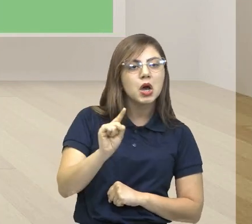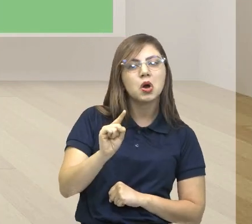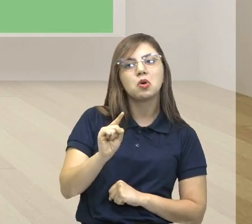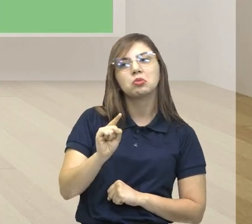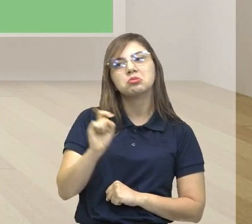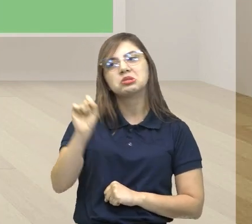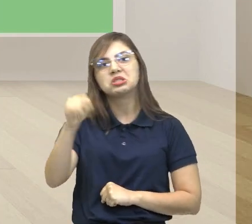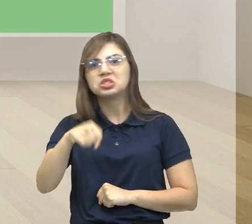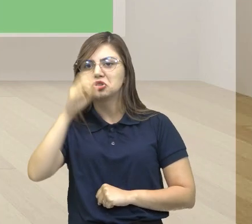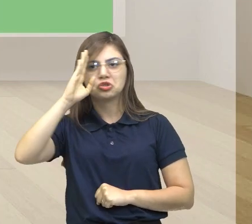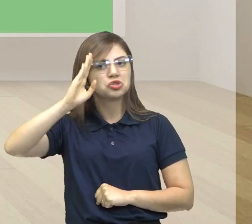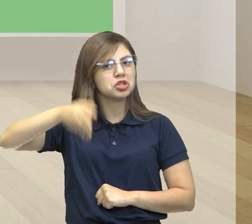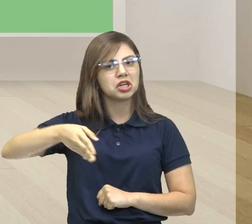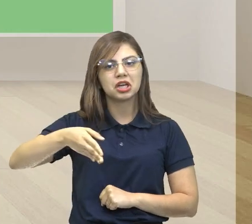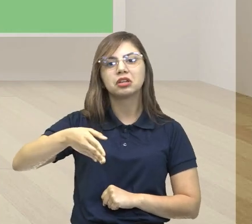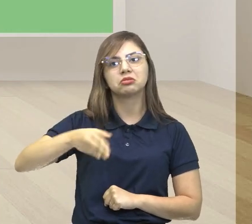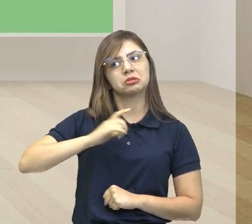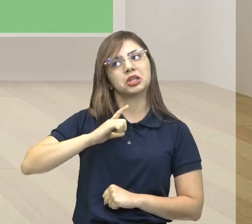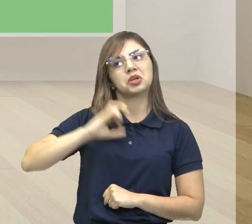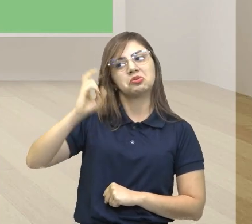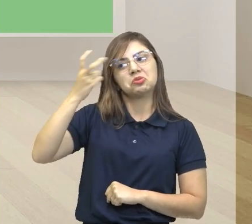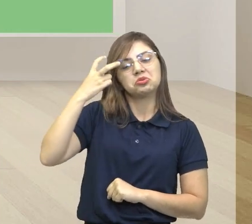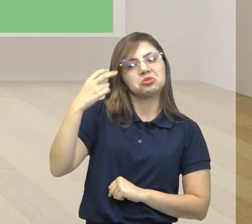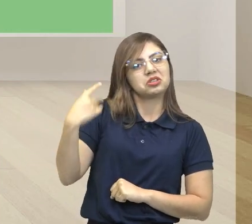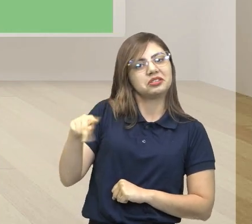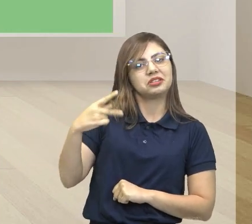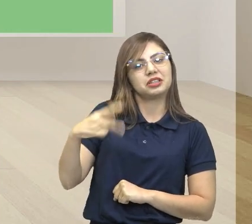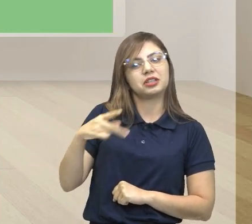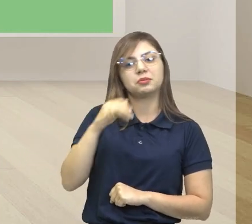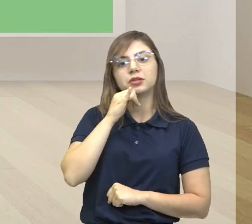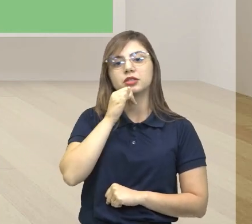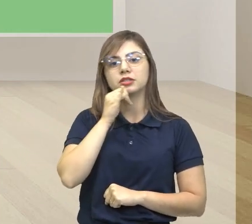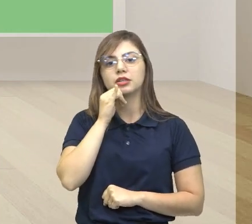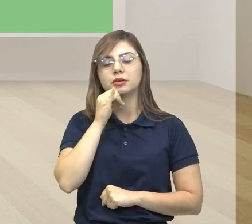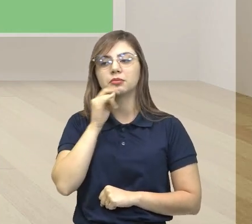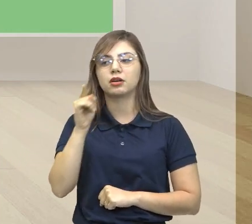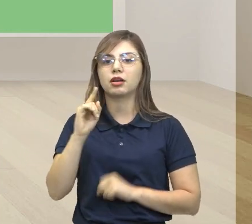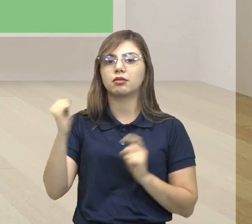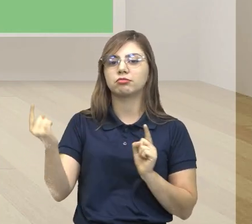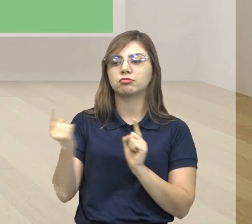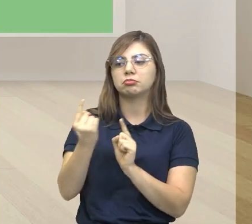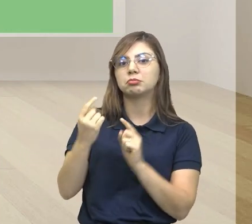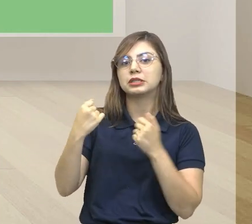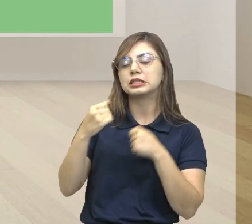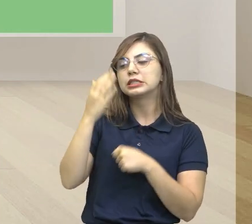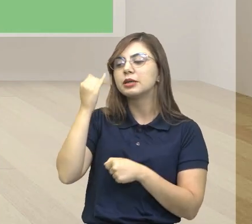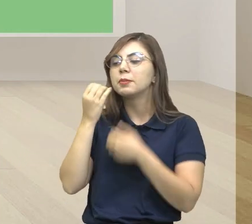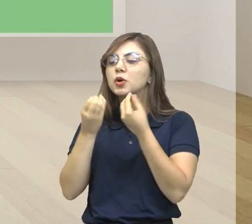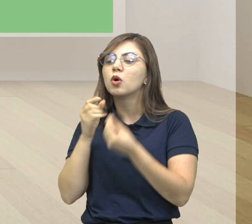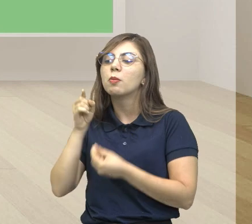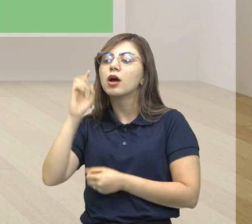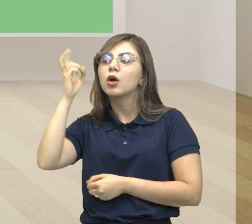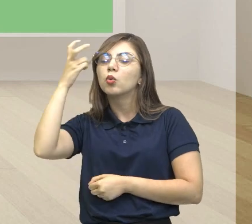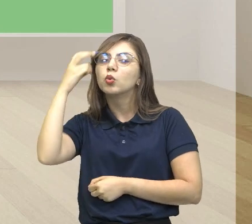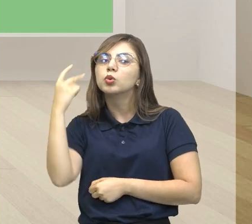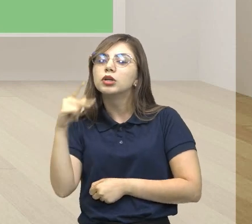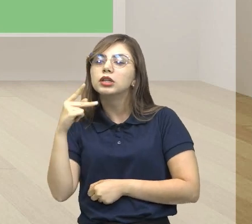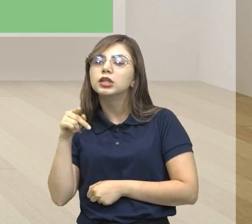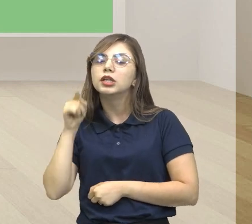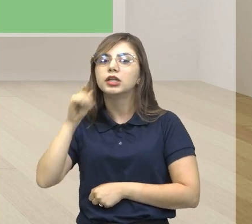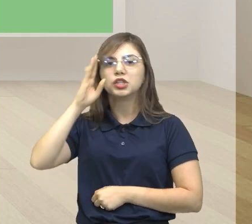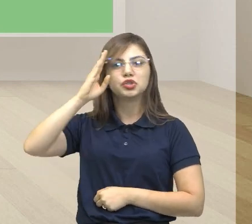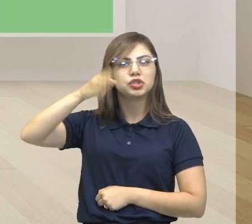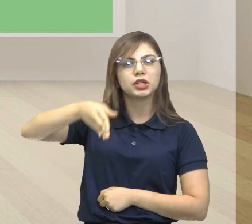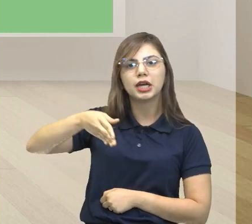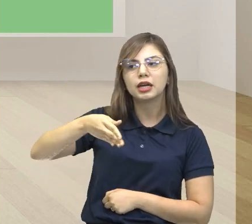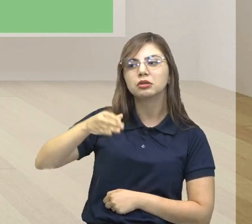Há esse tipo de cultura por aí. E quando a gente estiver falando com o nosso interlocutor, é bom a gente conhecer um pouquinho da cultura dele para saber se ele se encaixa